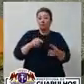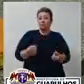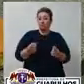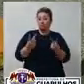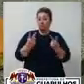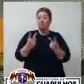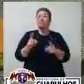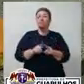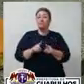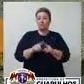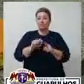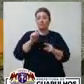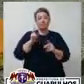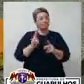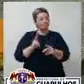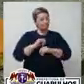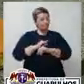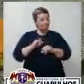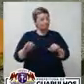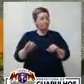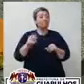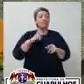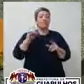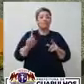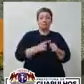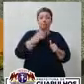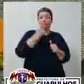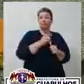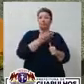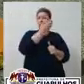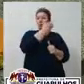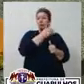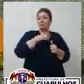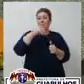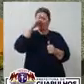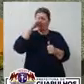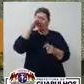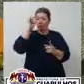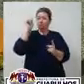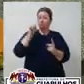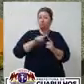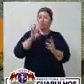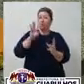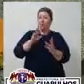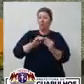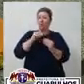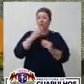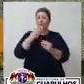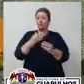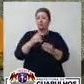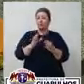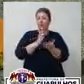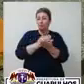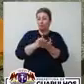Para que na hora que vocês forem vender, como eu sempre falo, como eu venho falando desde a primeira aula, a pessoa lembre de você quando for pedir o